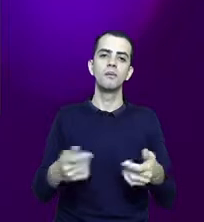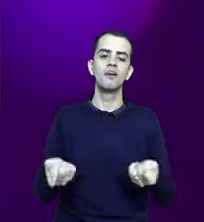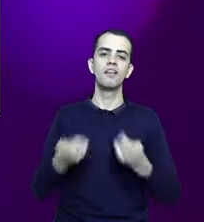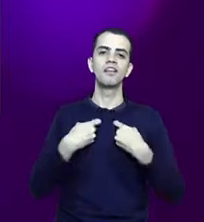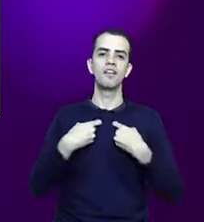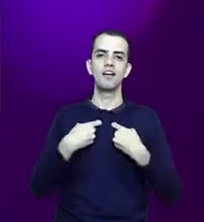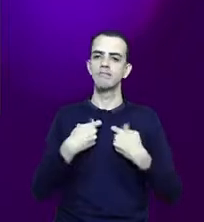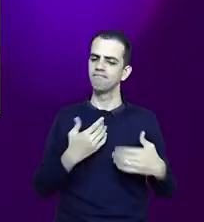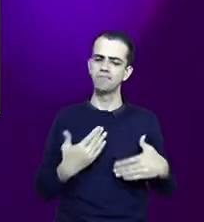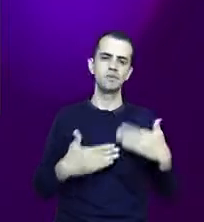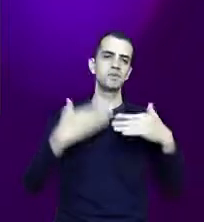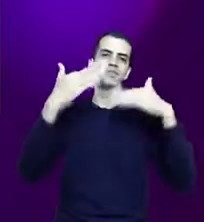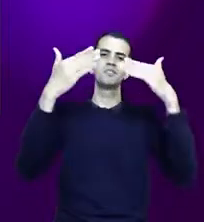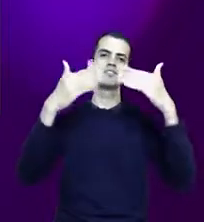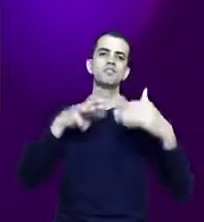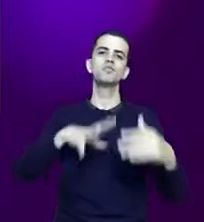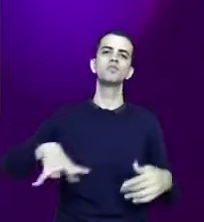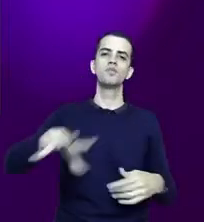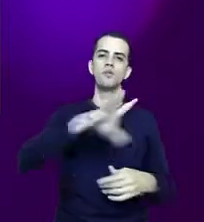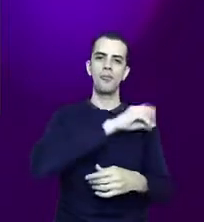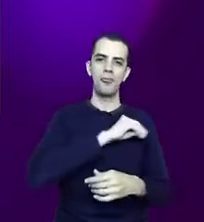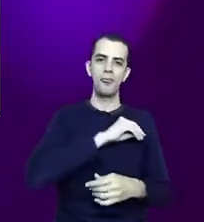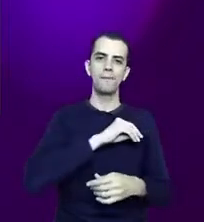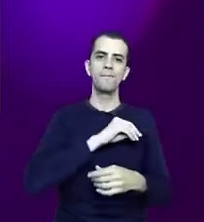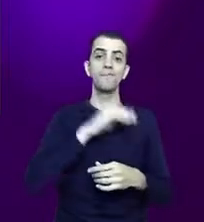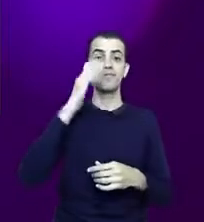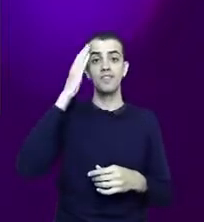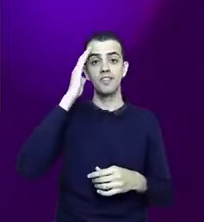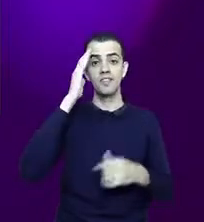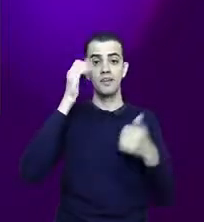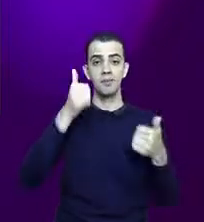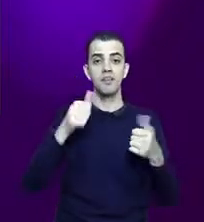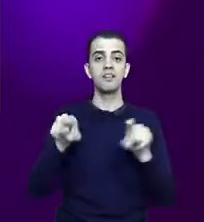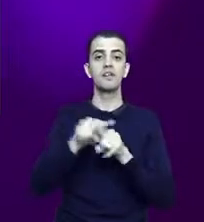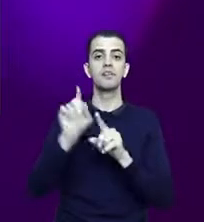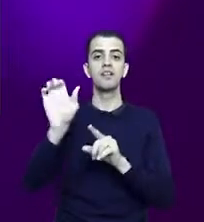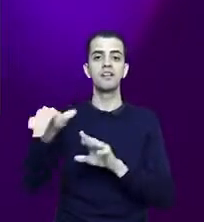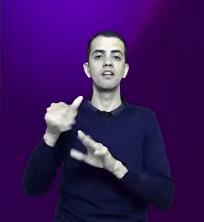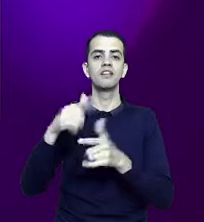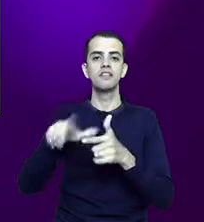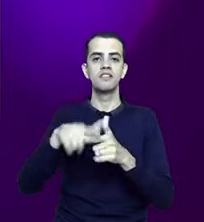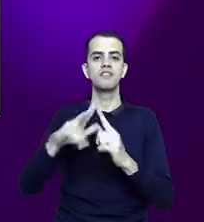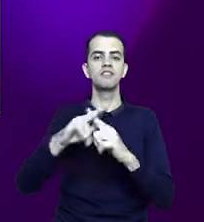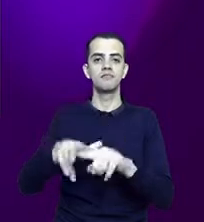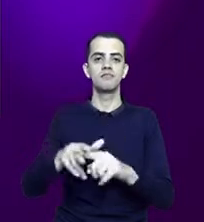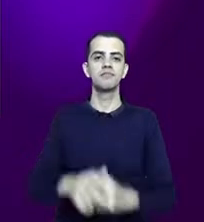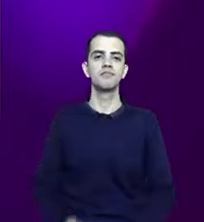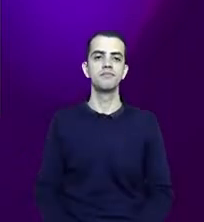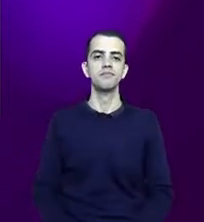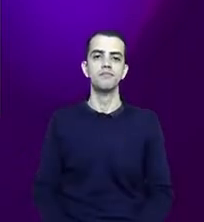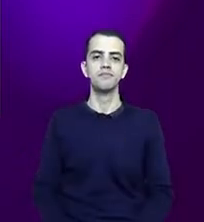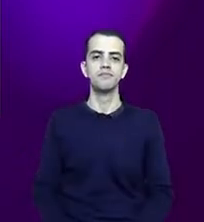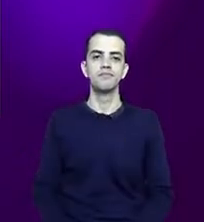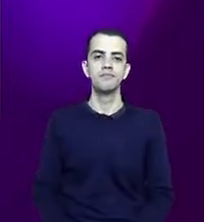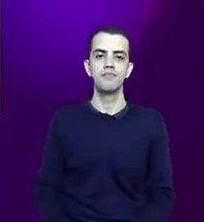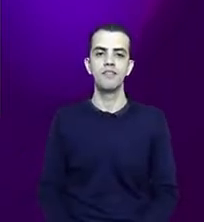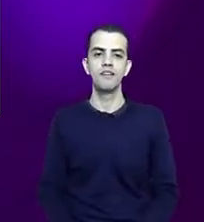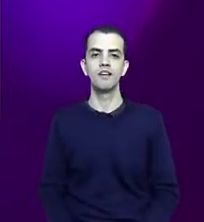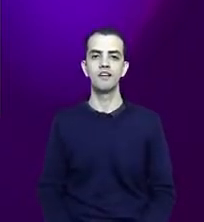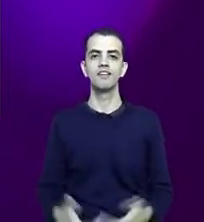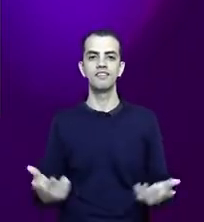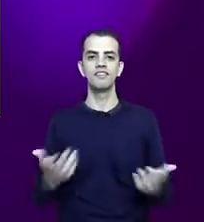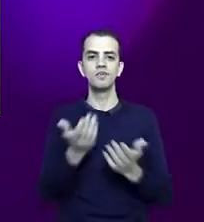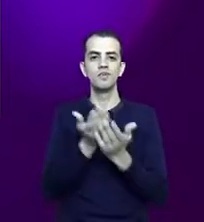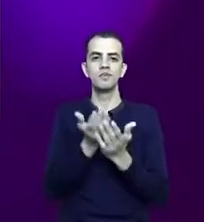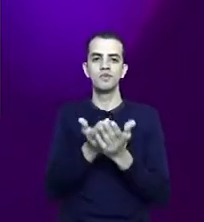melhora significativa aí, né, para o entendimento e a correção da deformidade. Então, nesse estudo